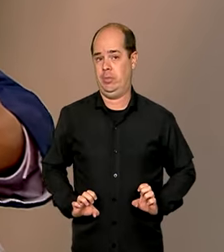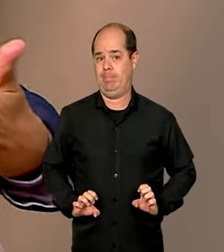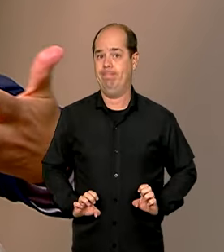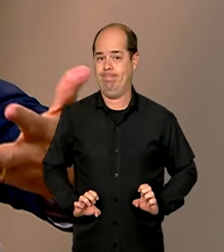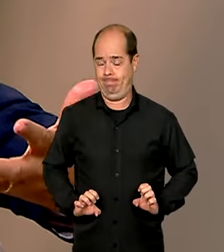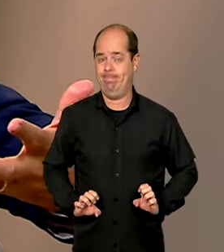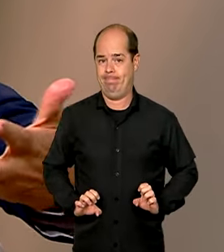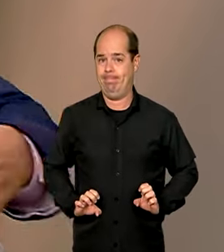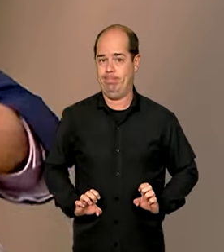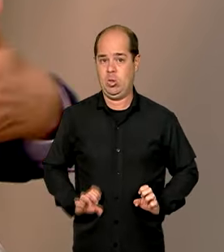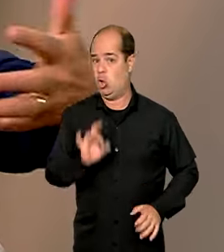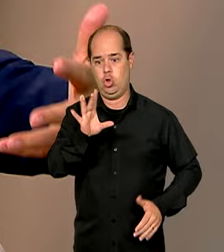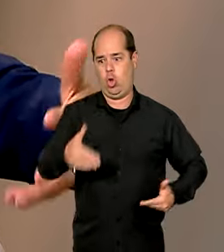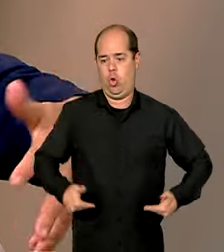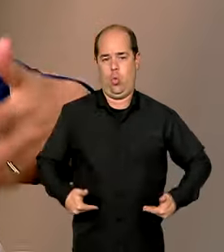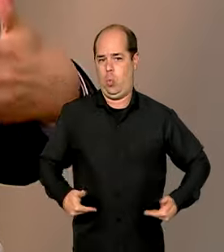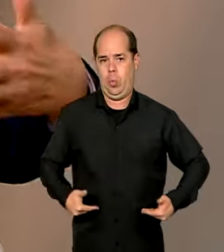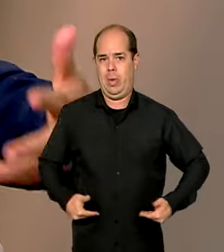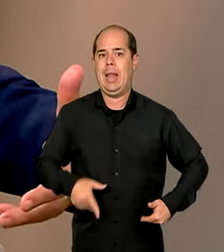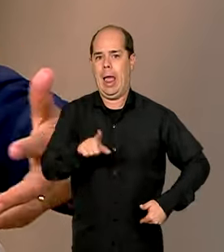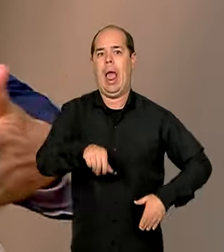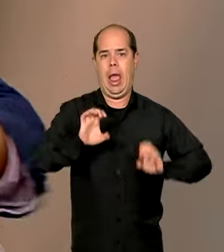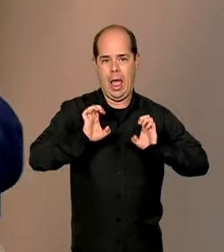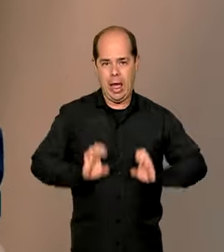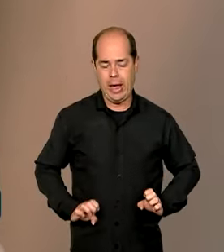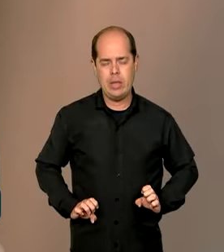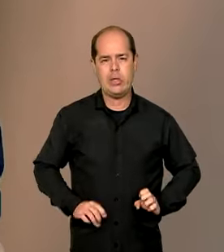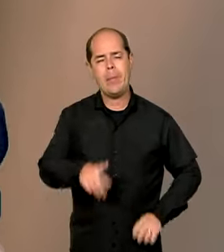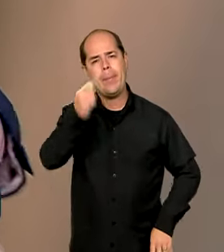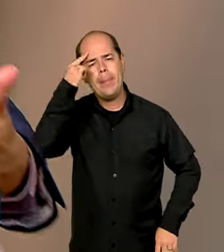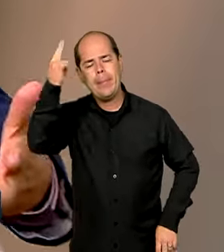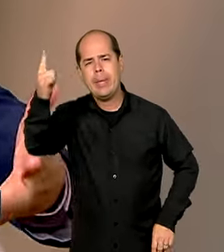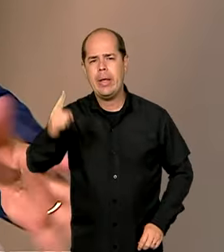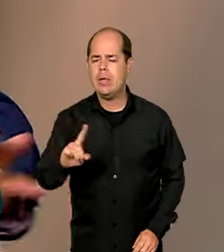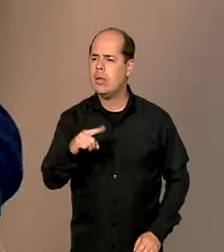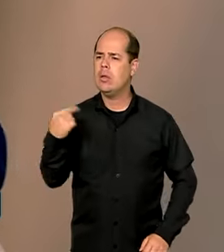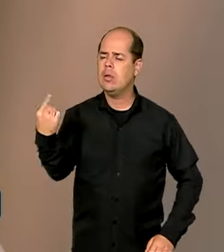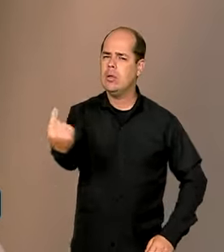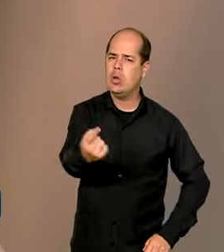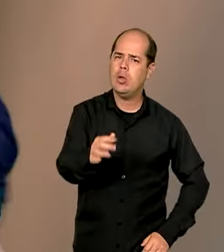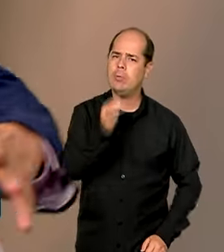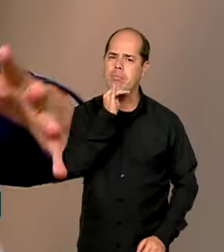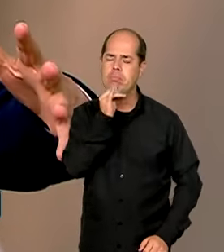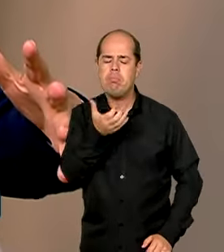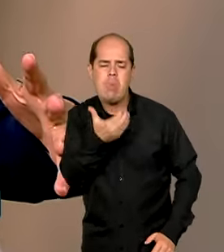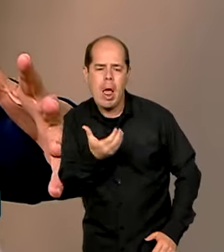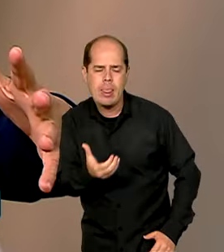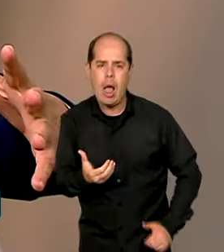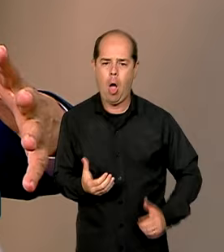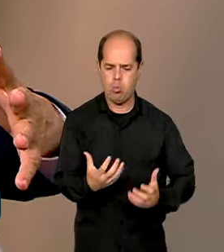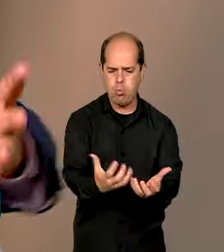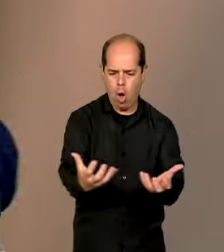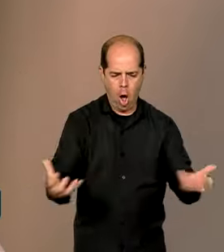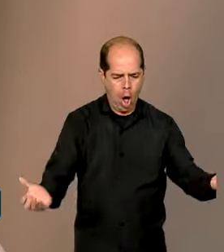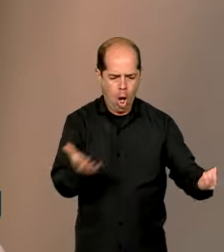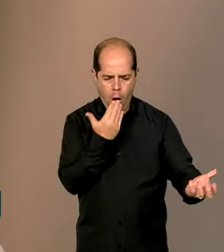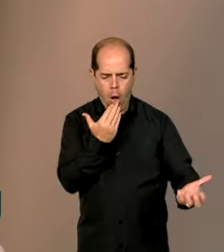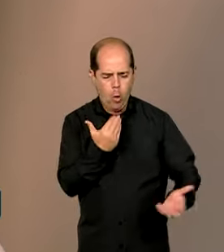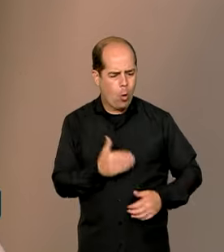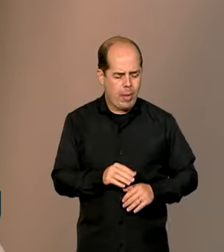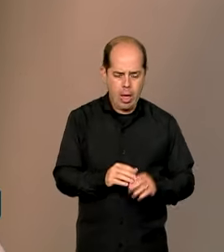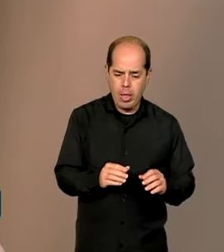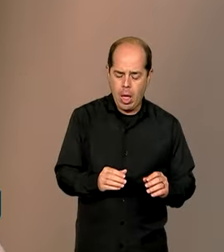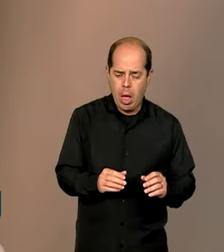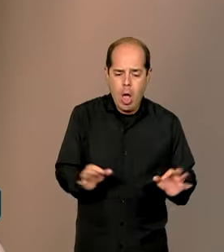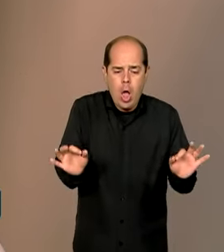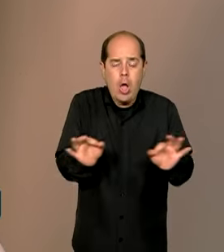nós, da classe média, da classe alta, ali numa ceia, muitas vezes que sobra tantas coisas, enquanto que